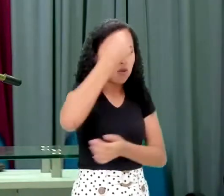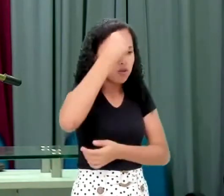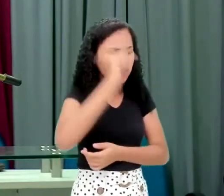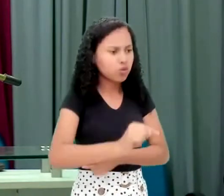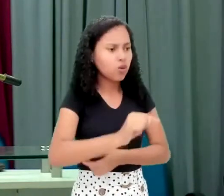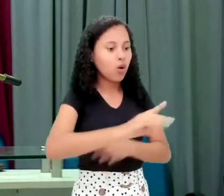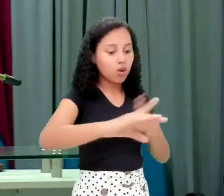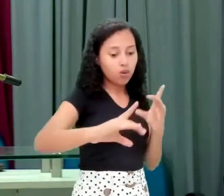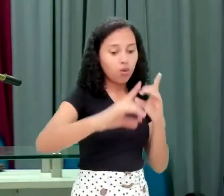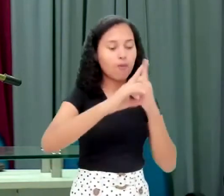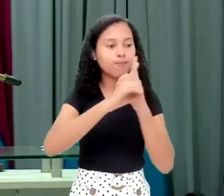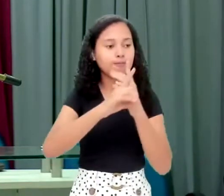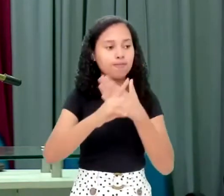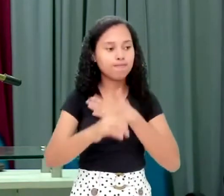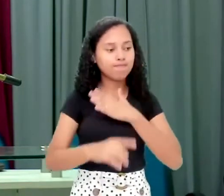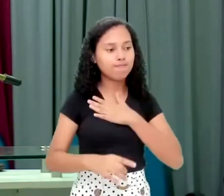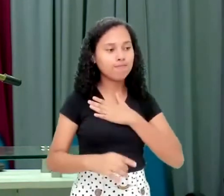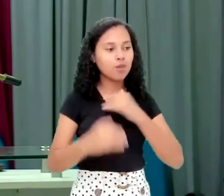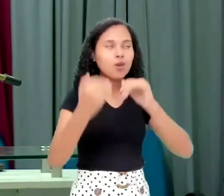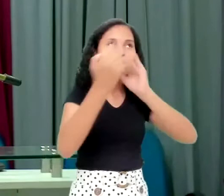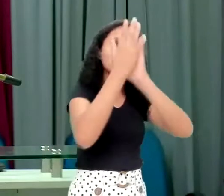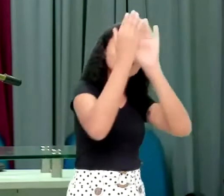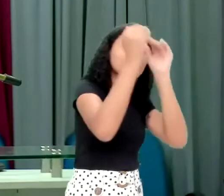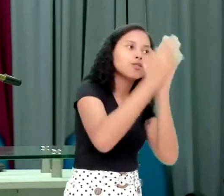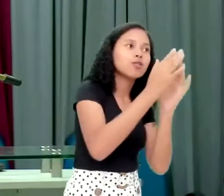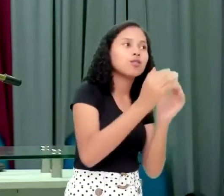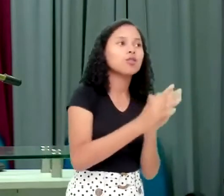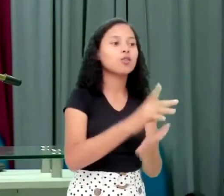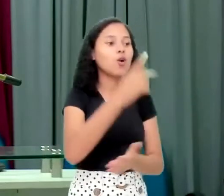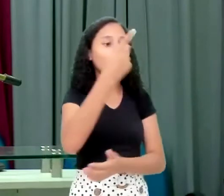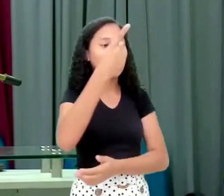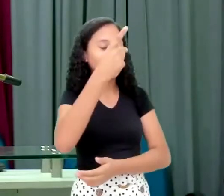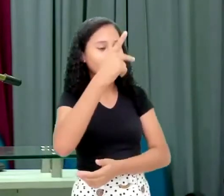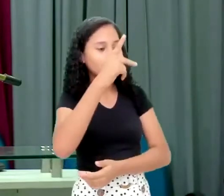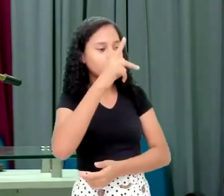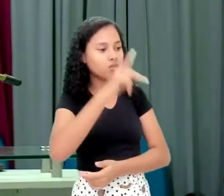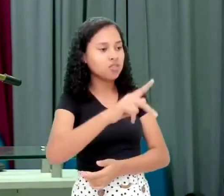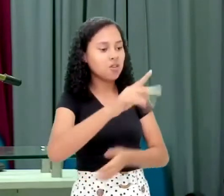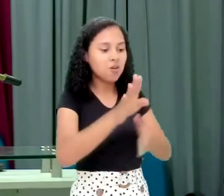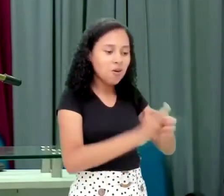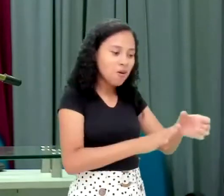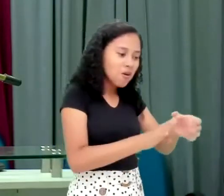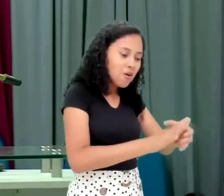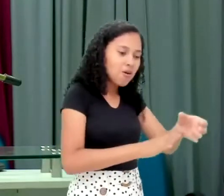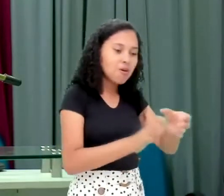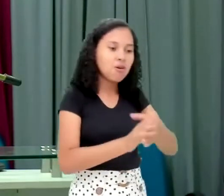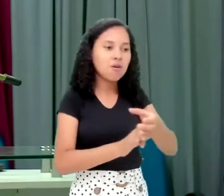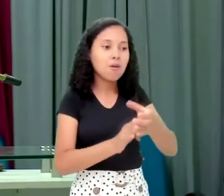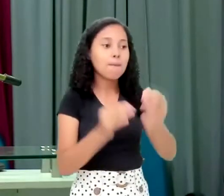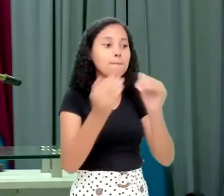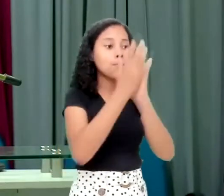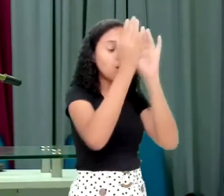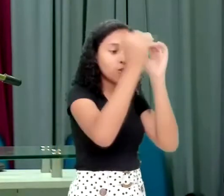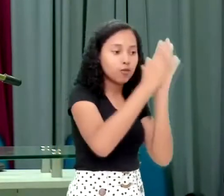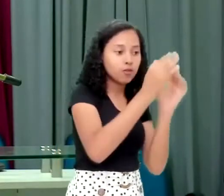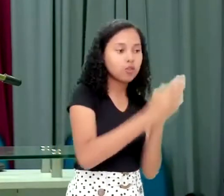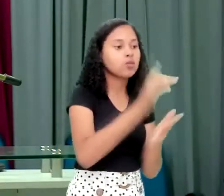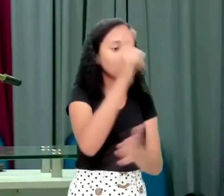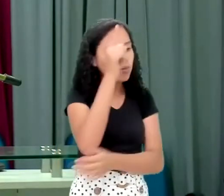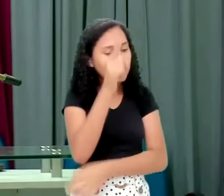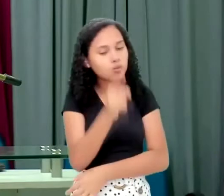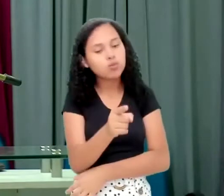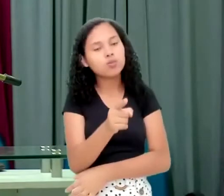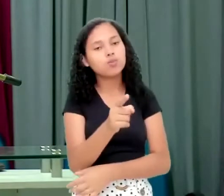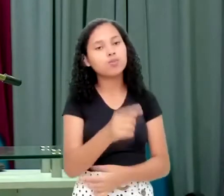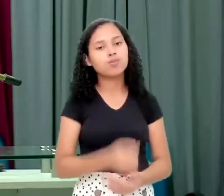meu encontro, e bendito seja o teu conselho, e bendita seja tu, louvado seja o